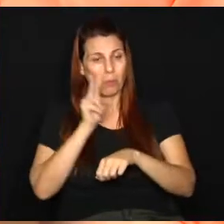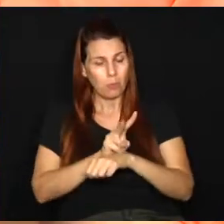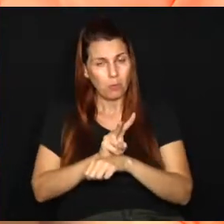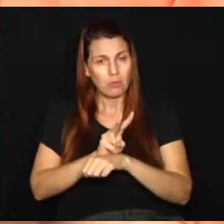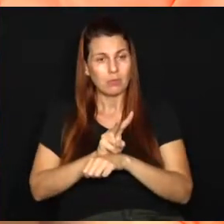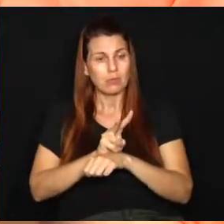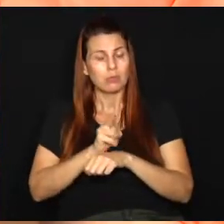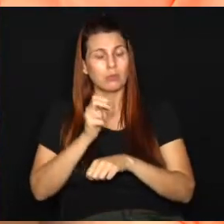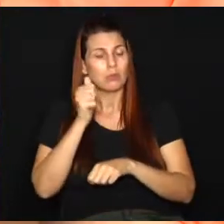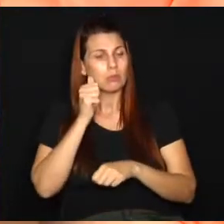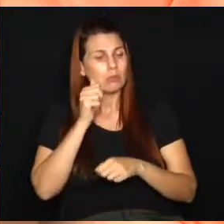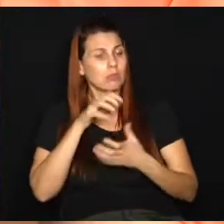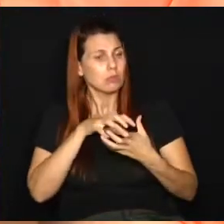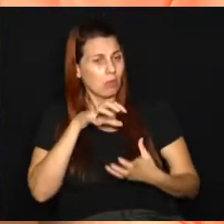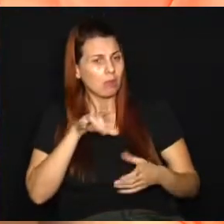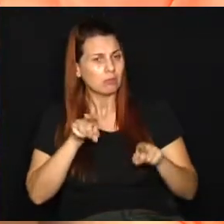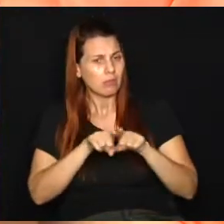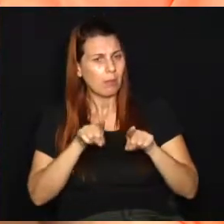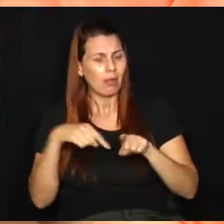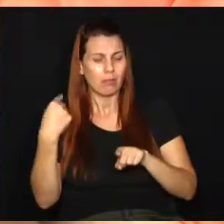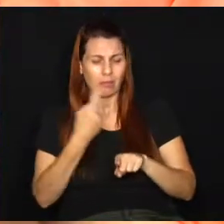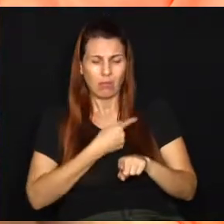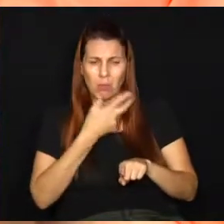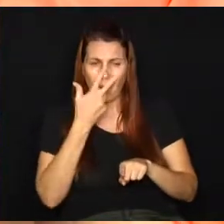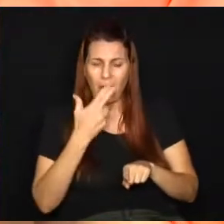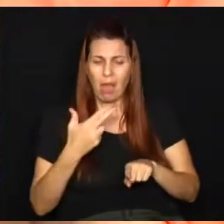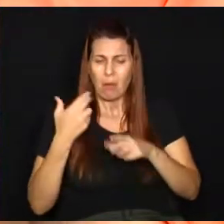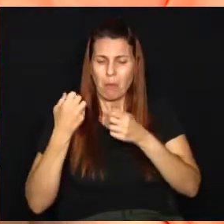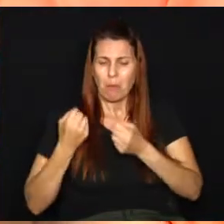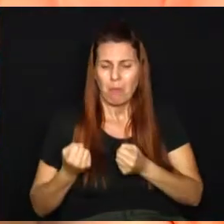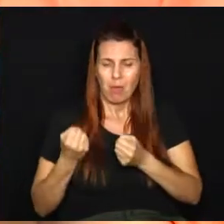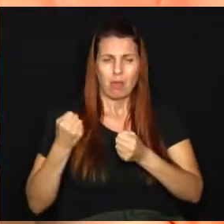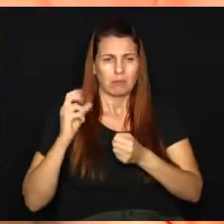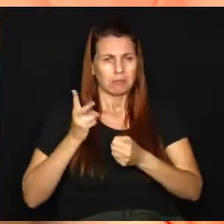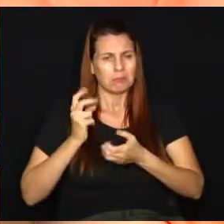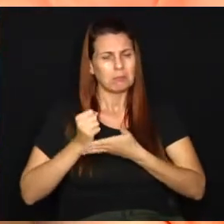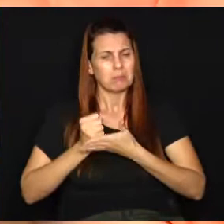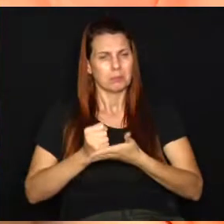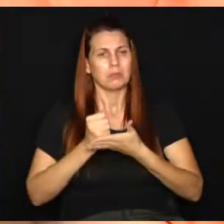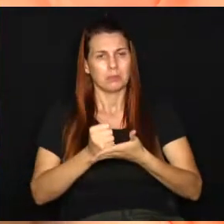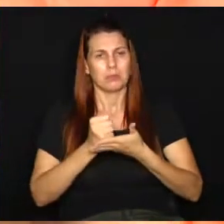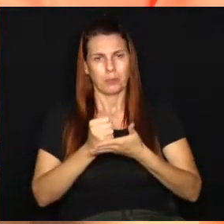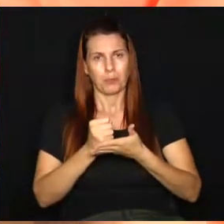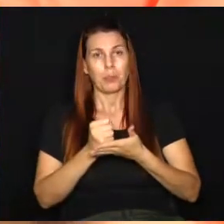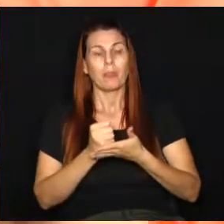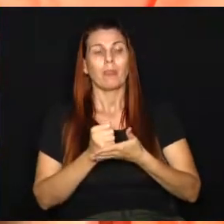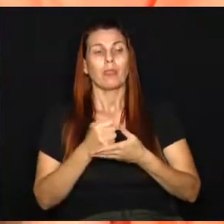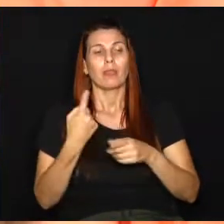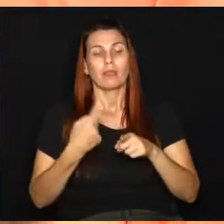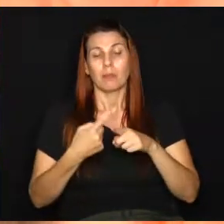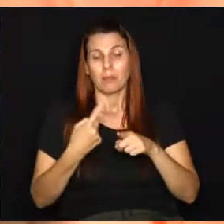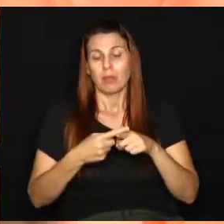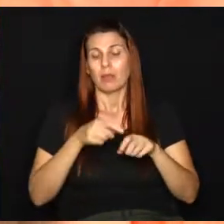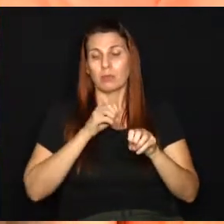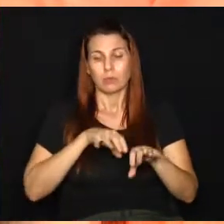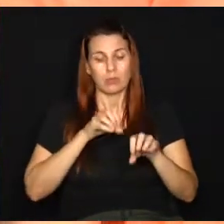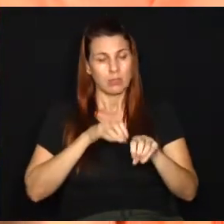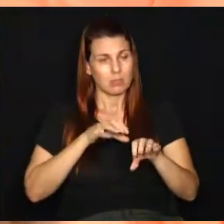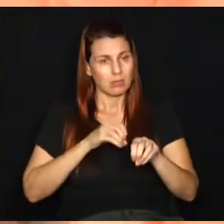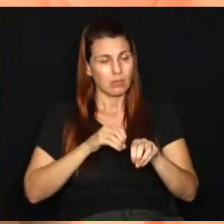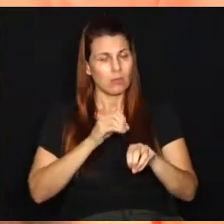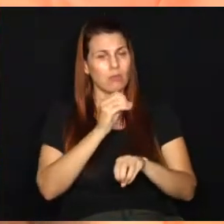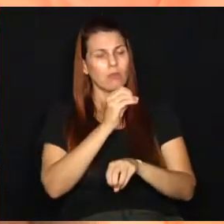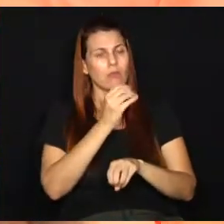são nós mulheres que carregamos aí nas costas o custo desse desmonte. Também a política de educação infantil, que